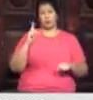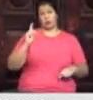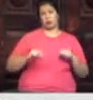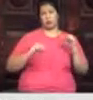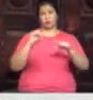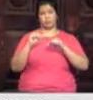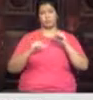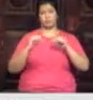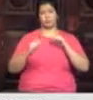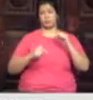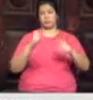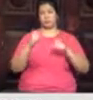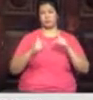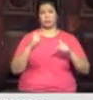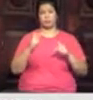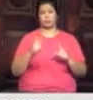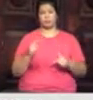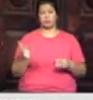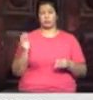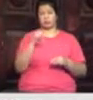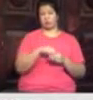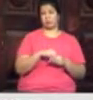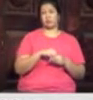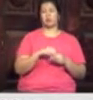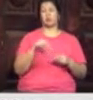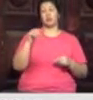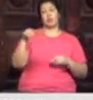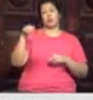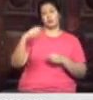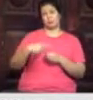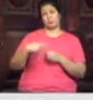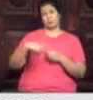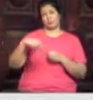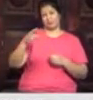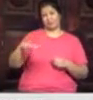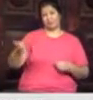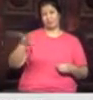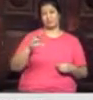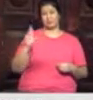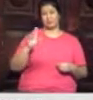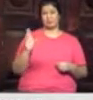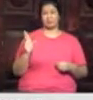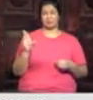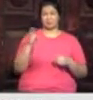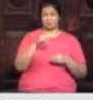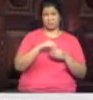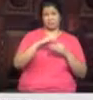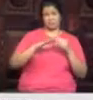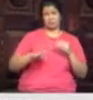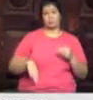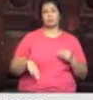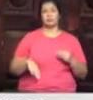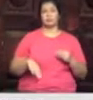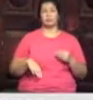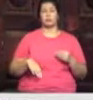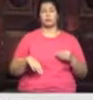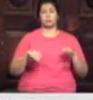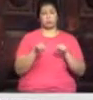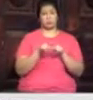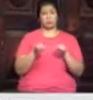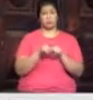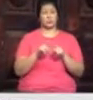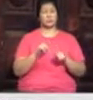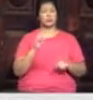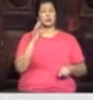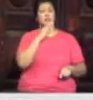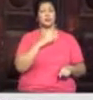trabalho brasileiro ao introduzir o princípio de que a lei possa ser rebaixada pela negociação coletiva. O negociado prevalecer sobre o legislado